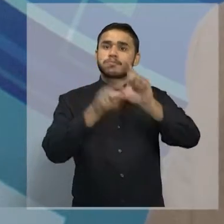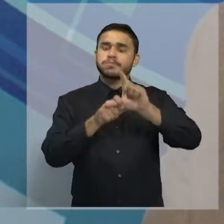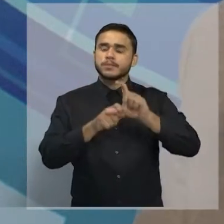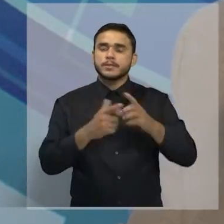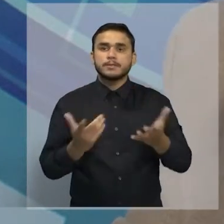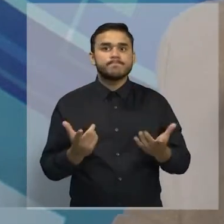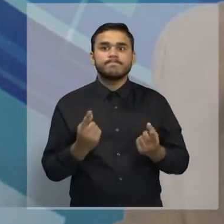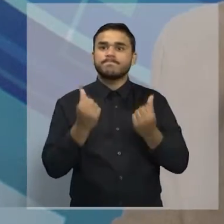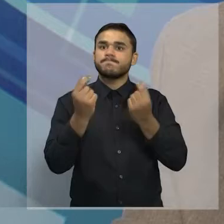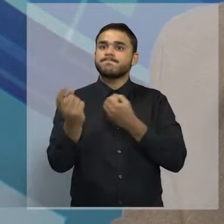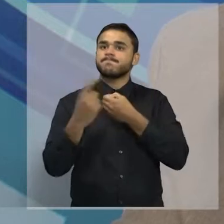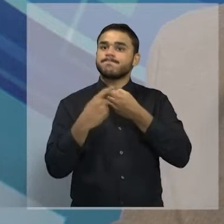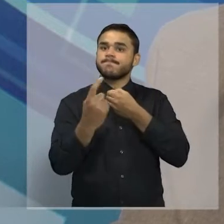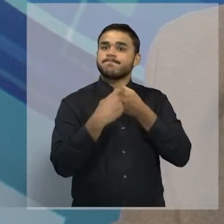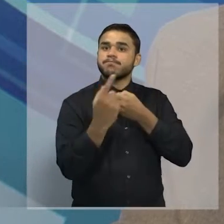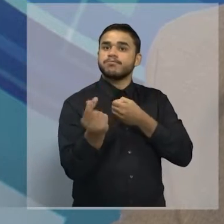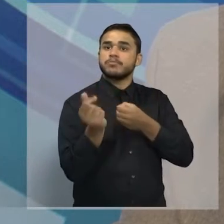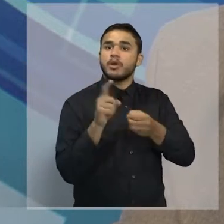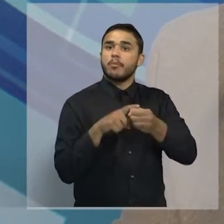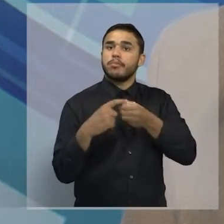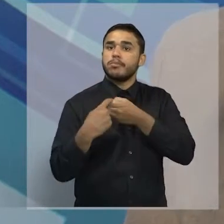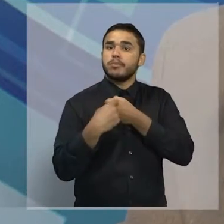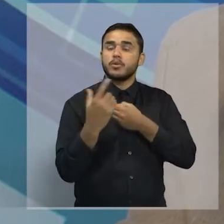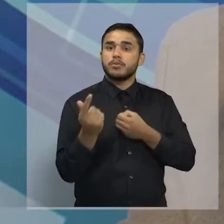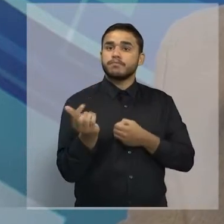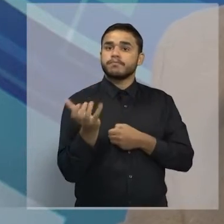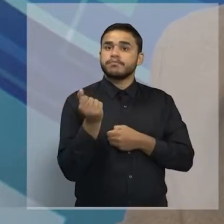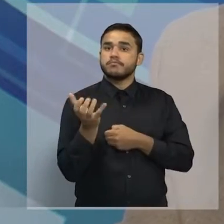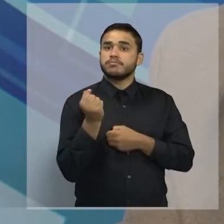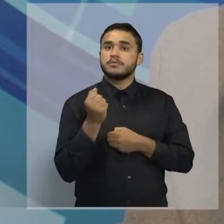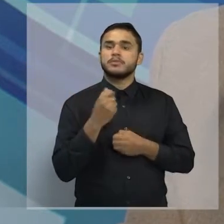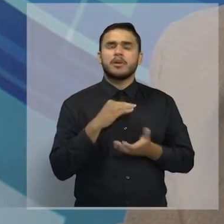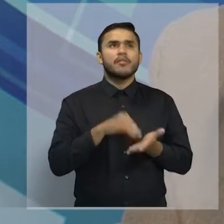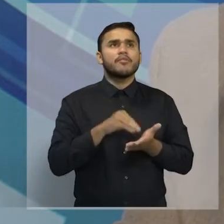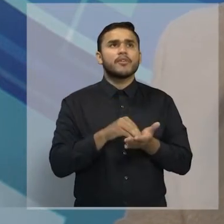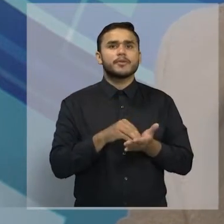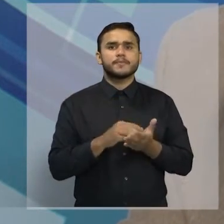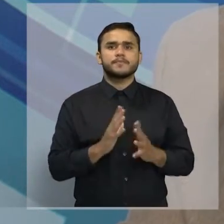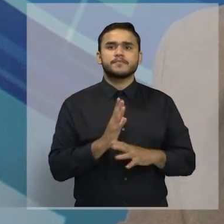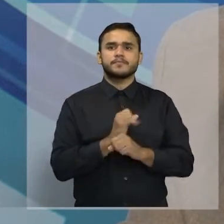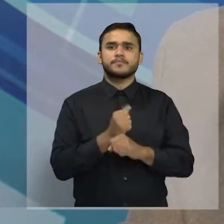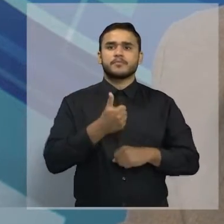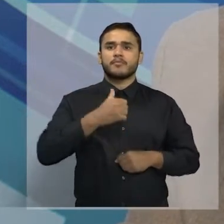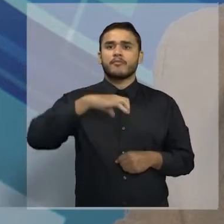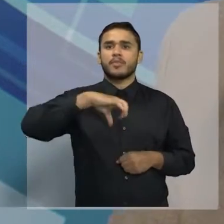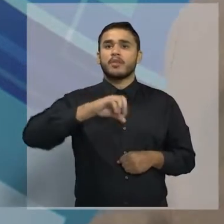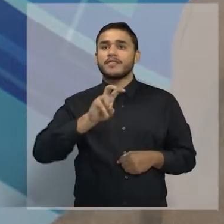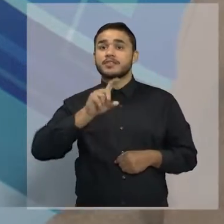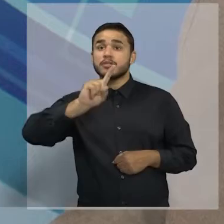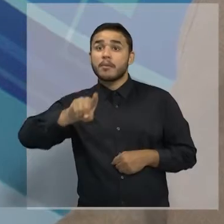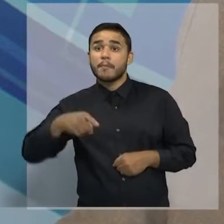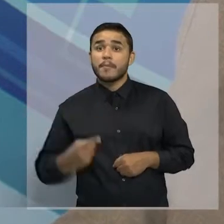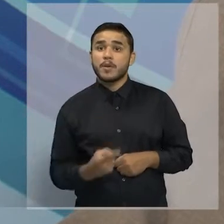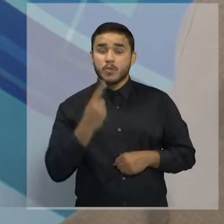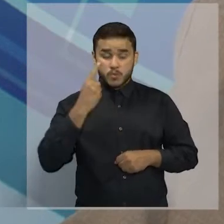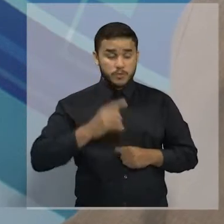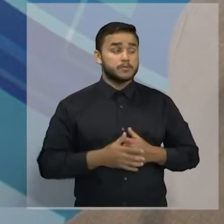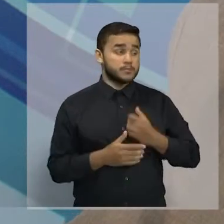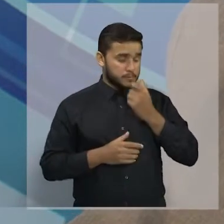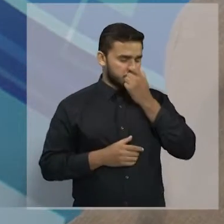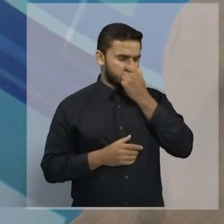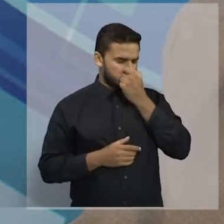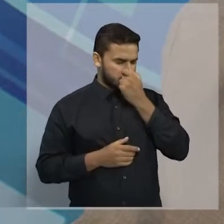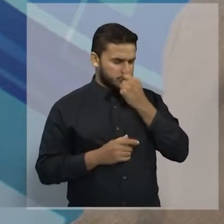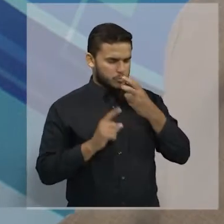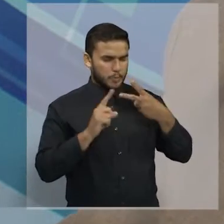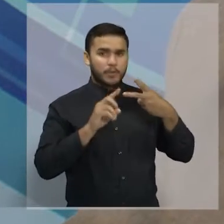são suficientes para pagar todos os benefícios, fica faltando 195 bilhões. No RPPS